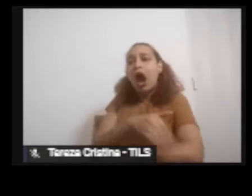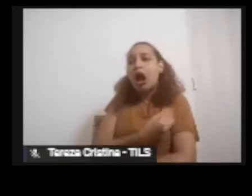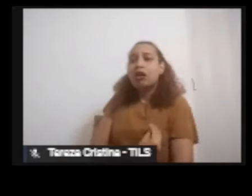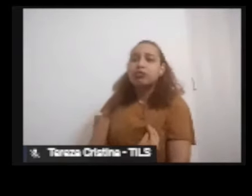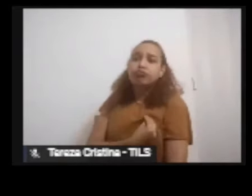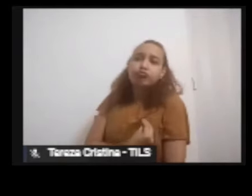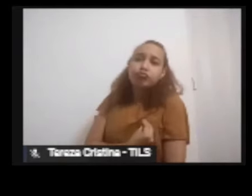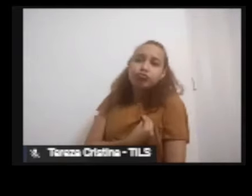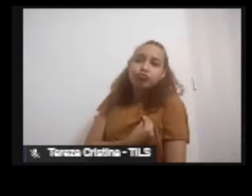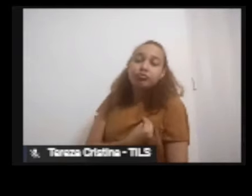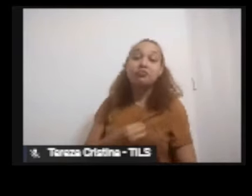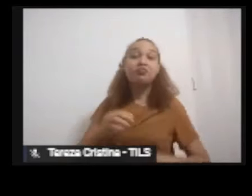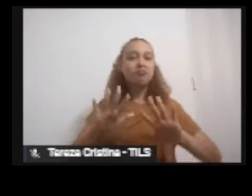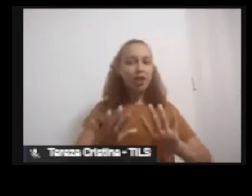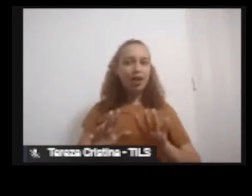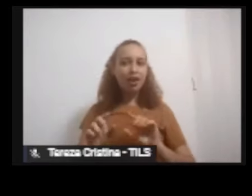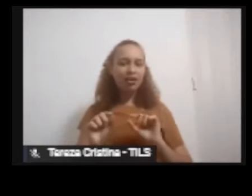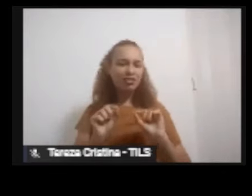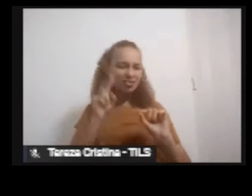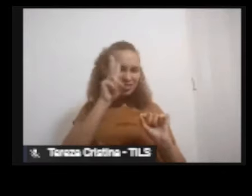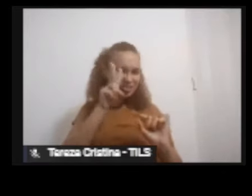se passa na casa de João,